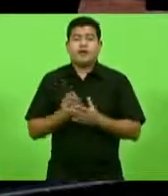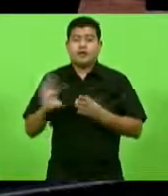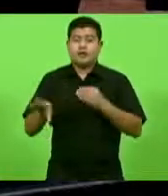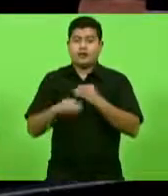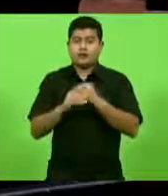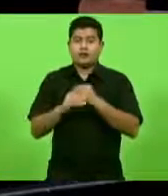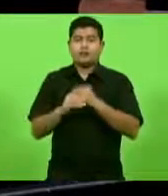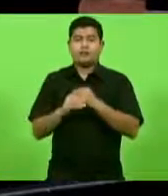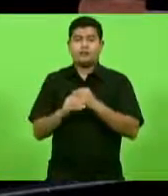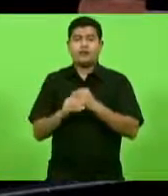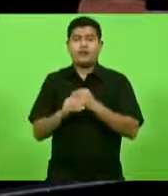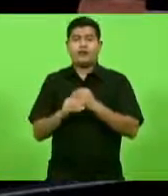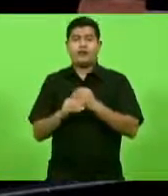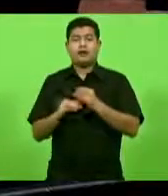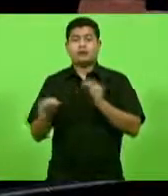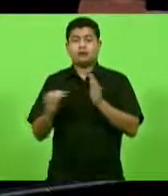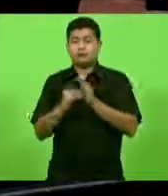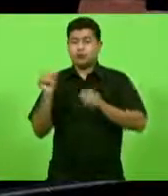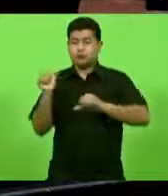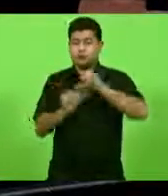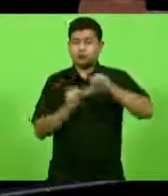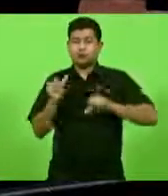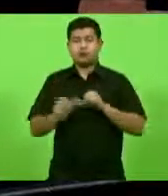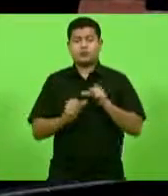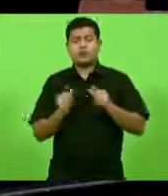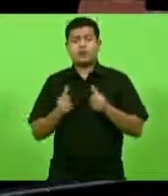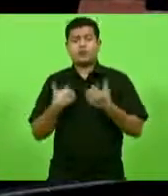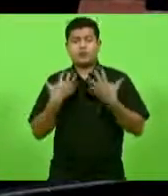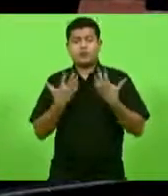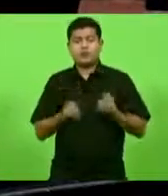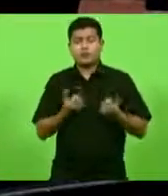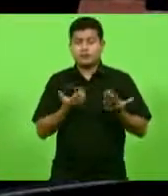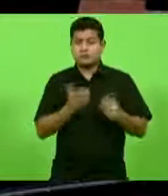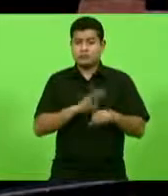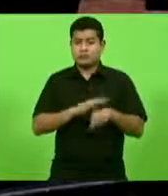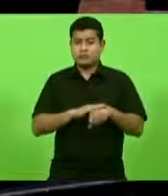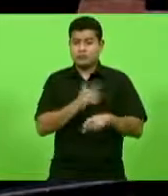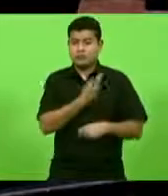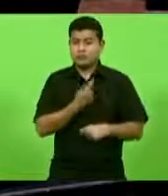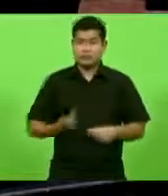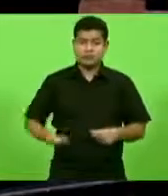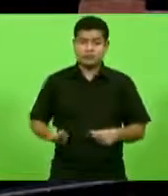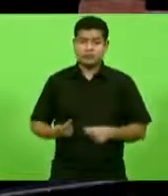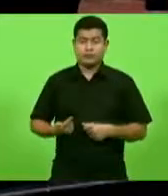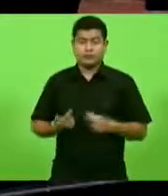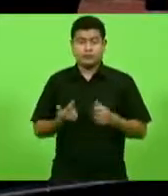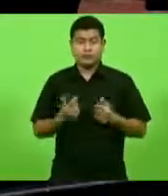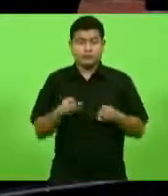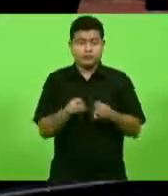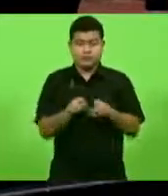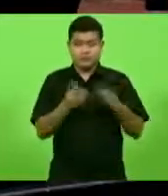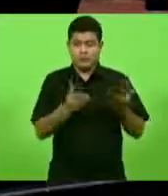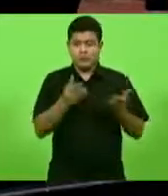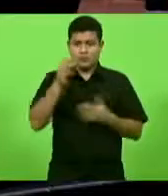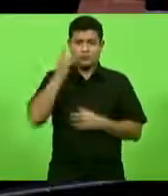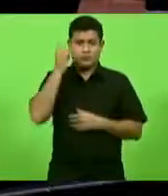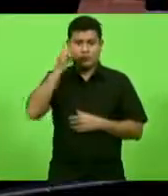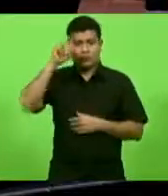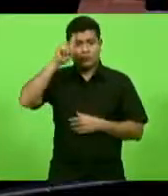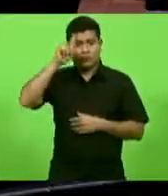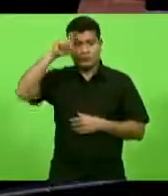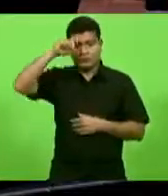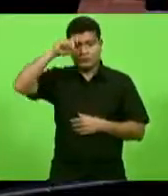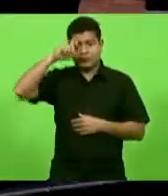aditiva modificativa, que foi acolhida pelo deputado Marcos Vieira como relator, ela permite que o governo do Estado